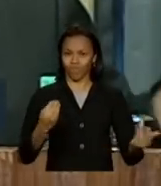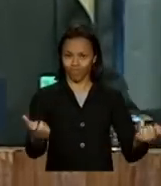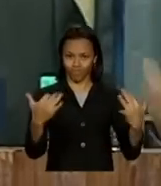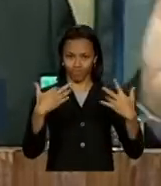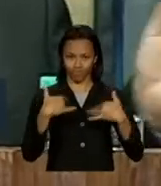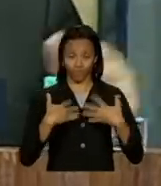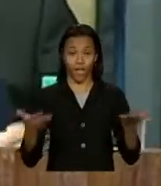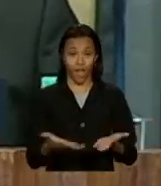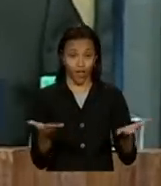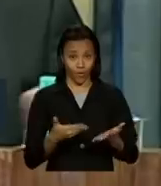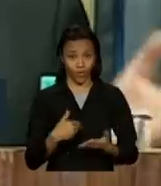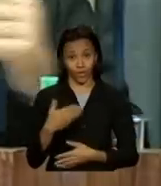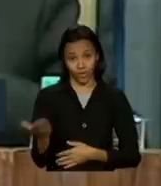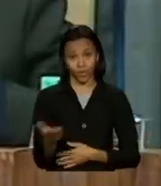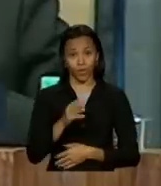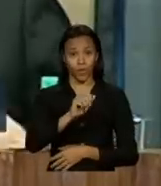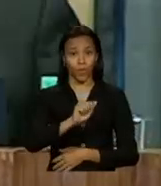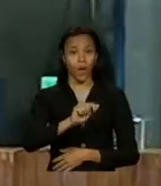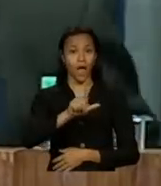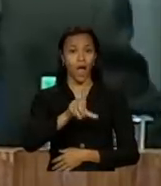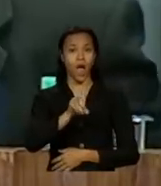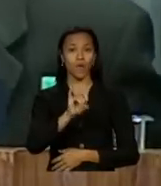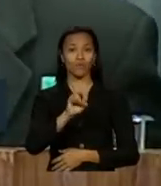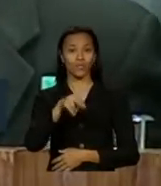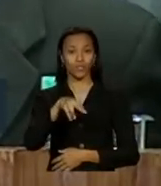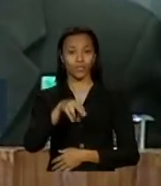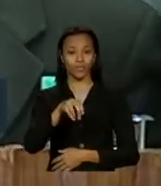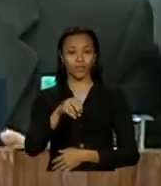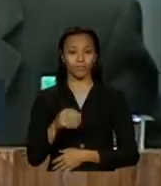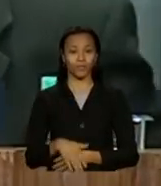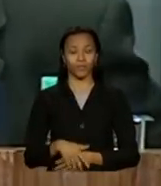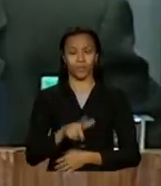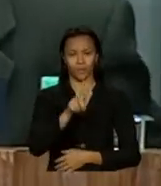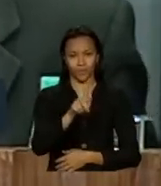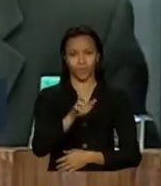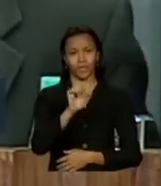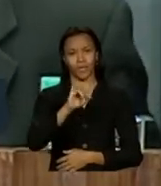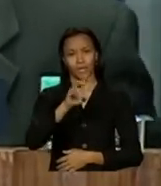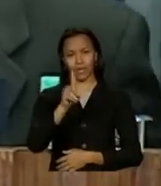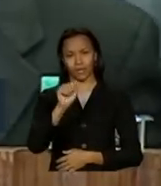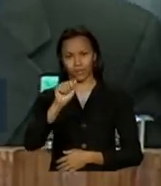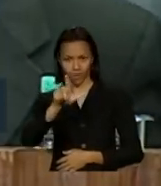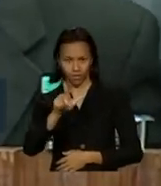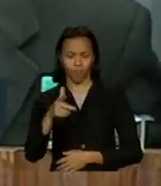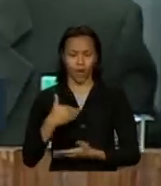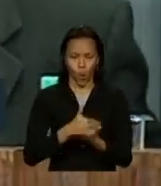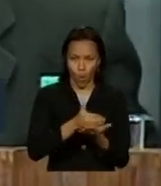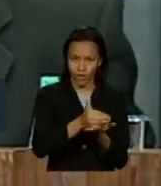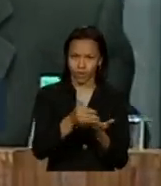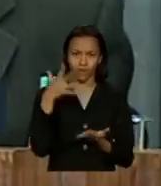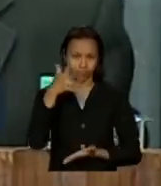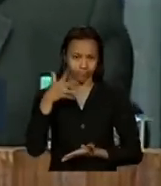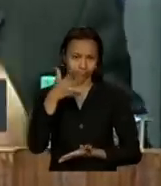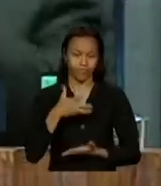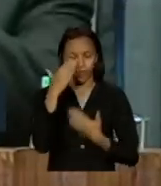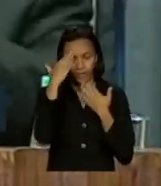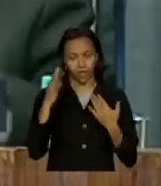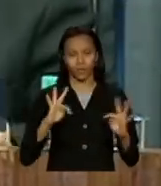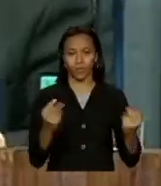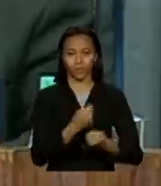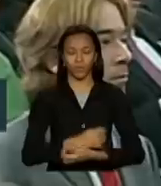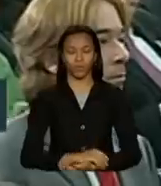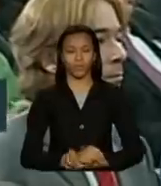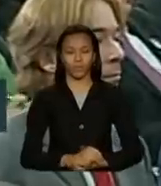palavra pro Aldino direto para pro Gerdal para que ele já possa começar os trabalhos Muito obrigado a